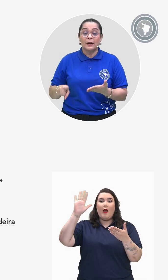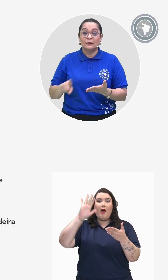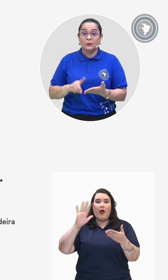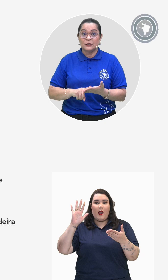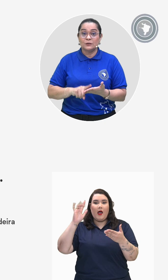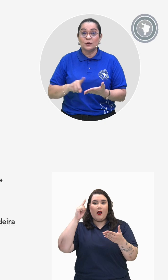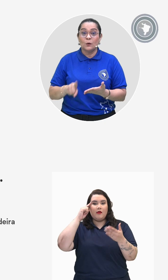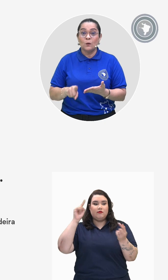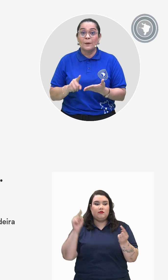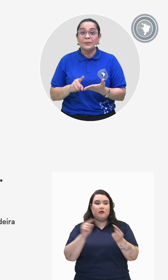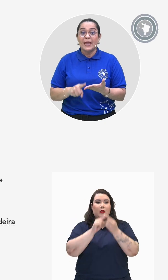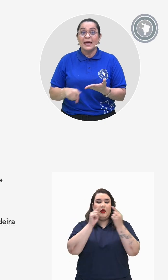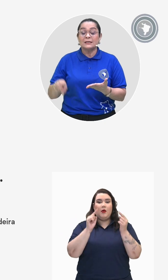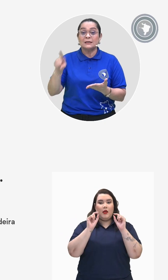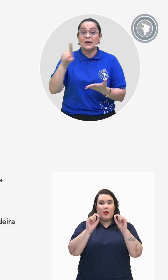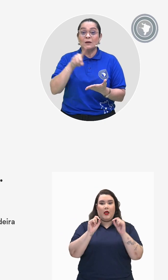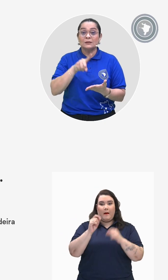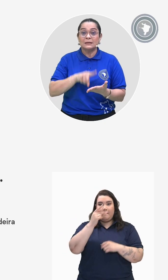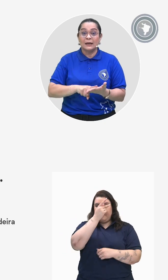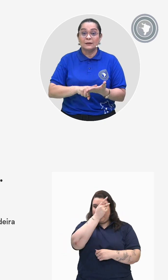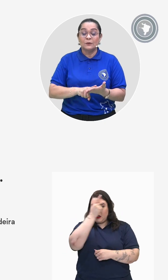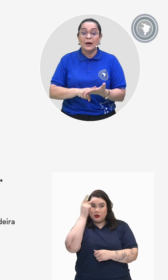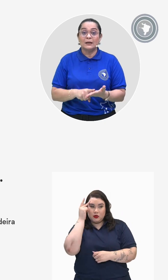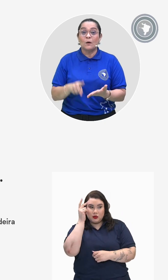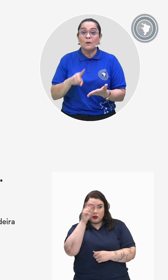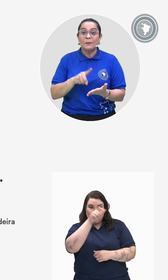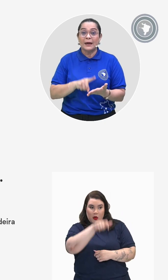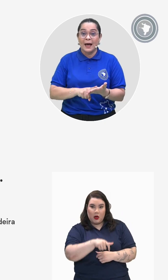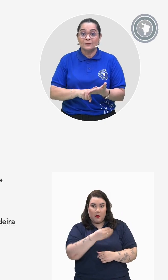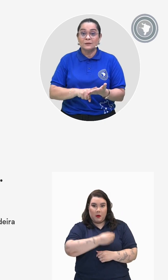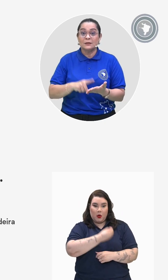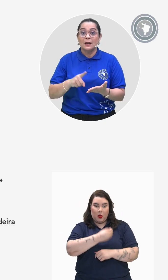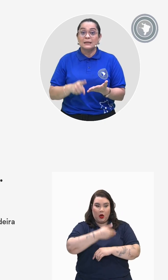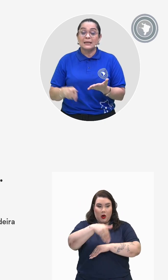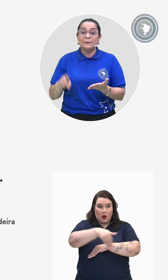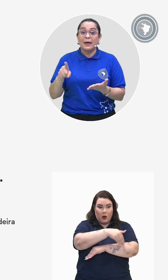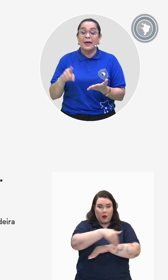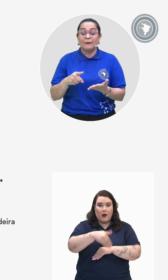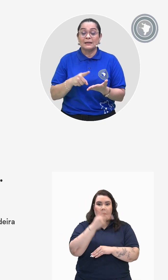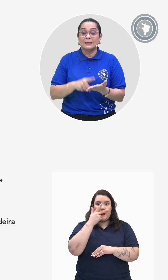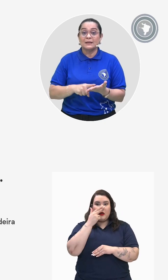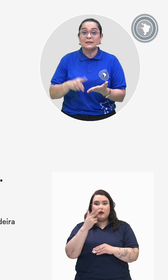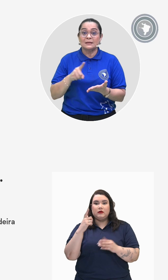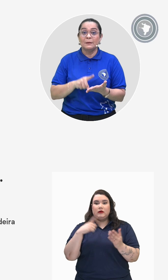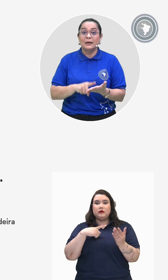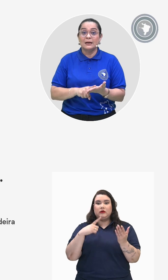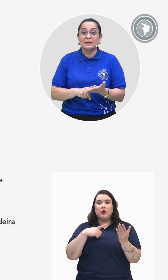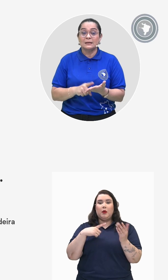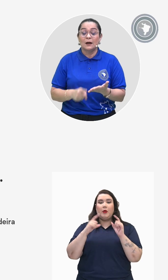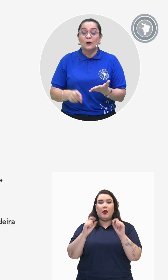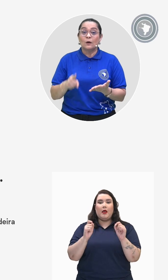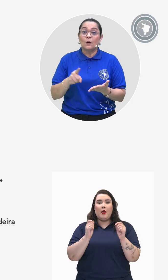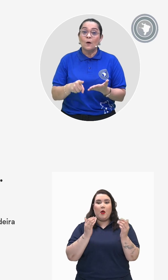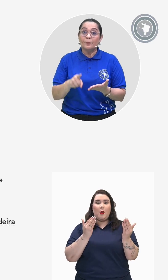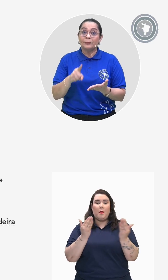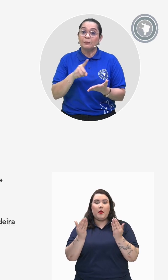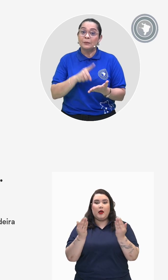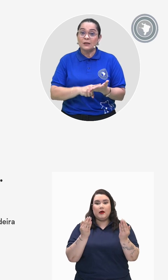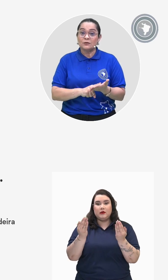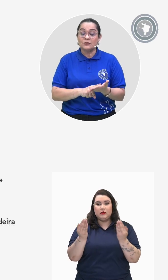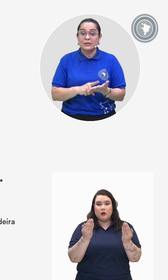aqueles moradores de rua, eles estão sendo aí comparados, fazendo essa semelhança